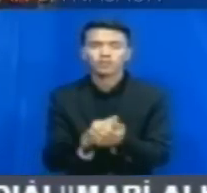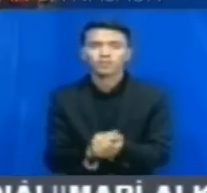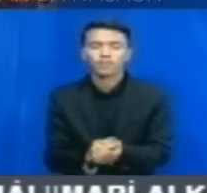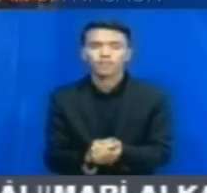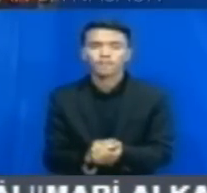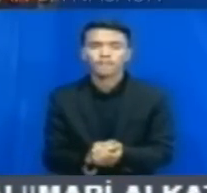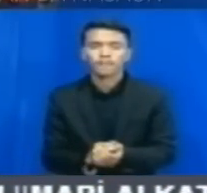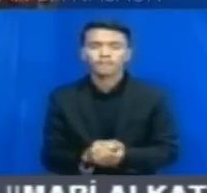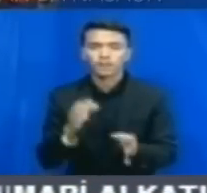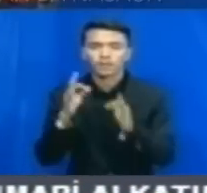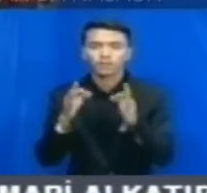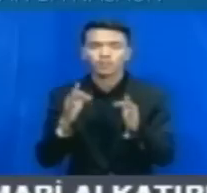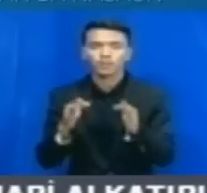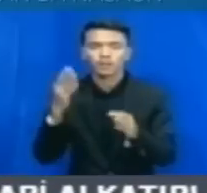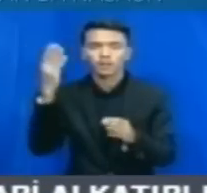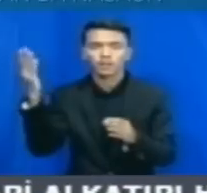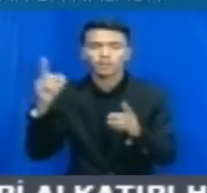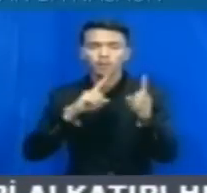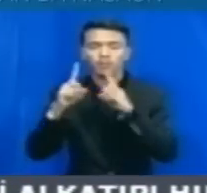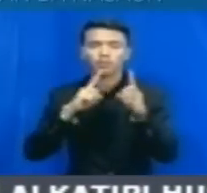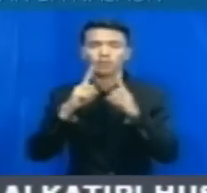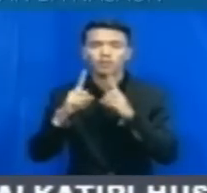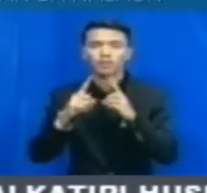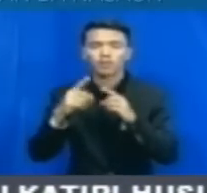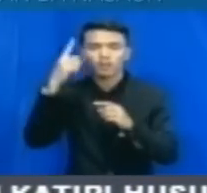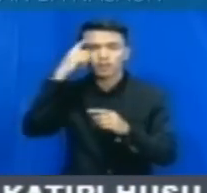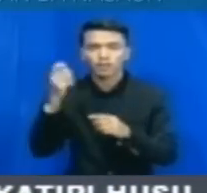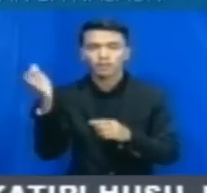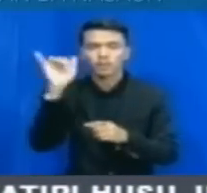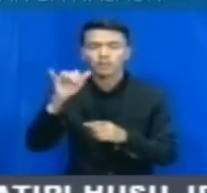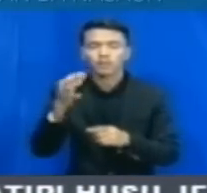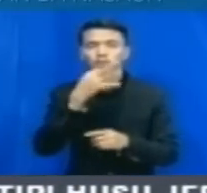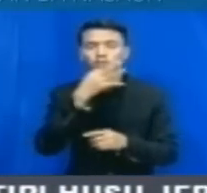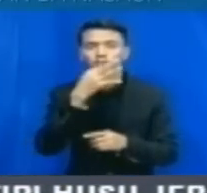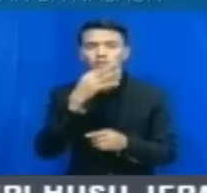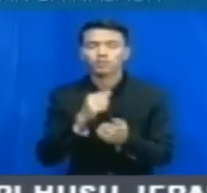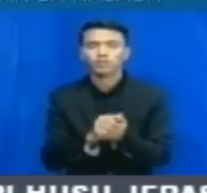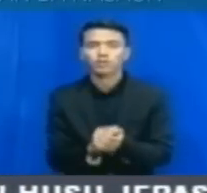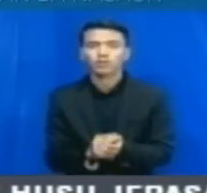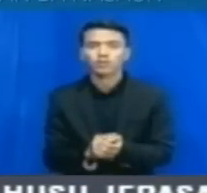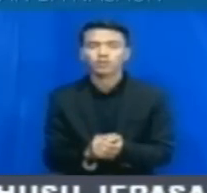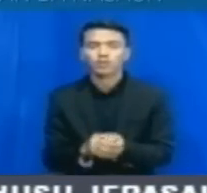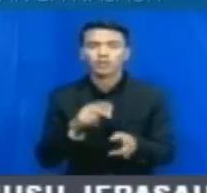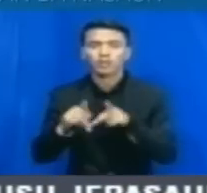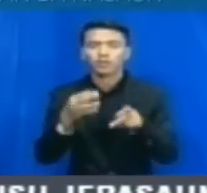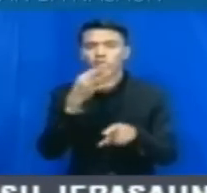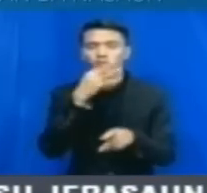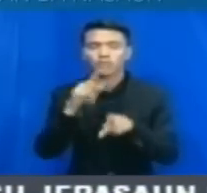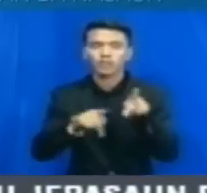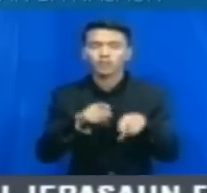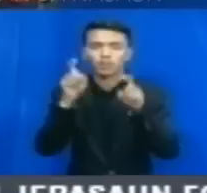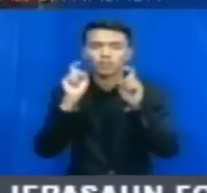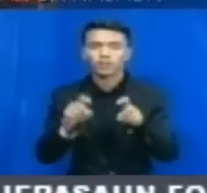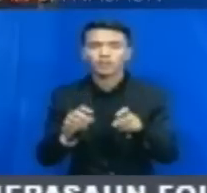Dozi. Itu kata kita ni bangus kuliah dia yang idane tamasira konsumu deh. Model konsumu nene emang mau beri gak konsumu nene hasiran ini